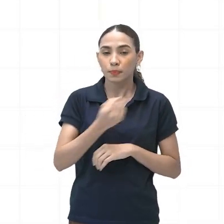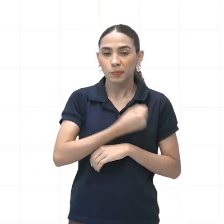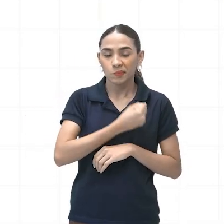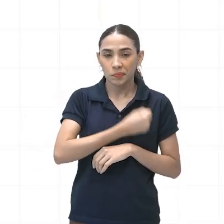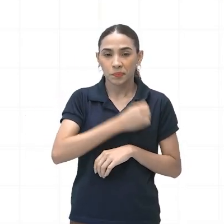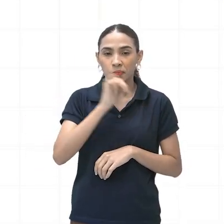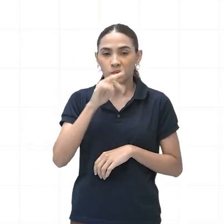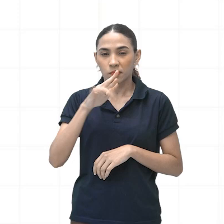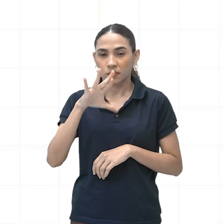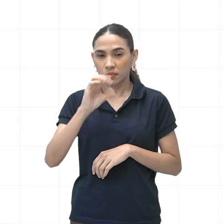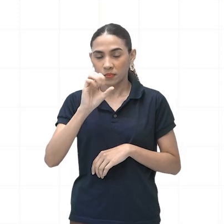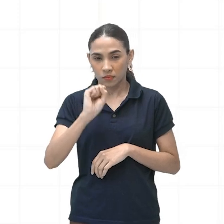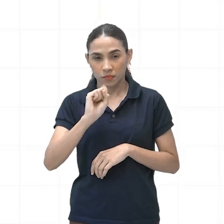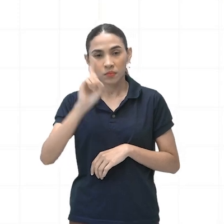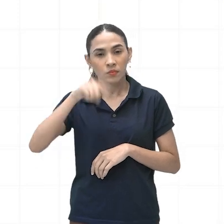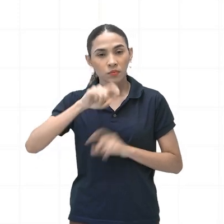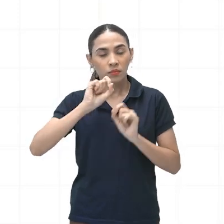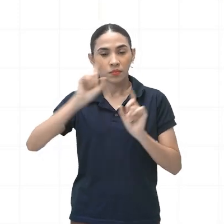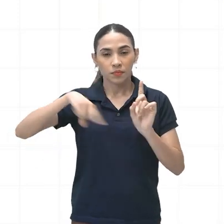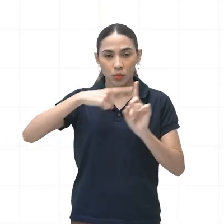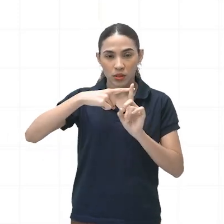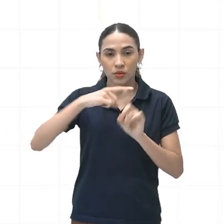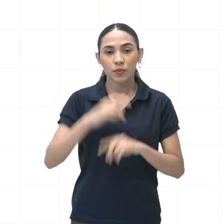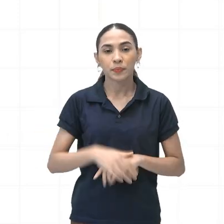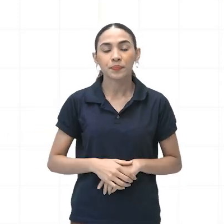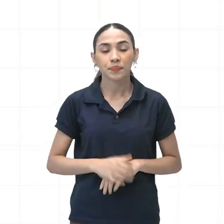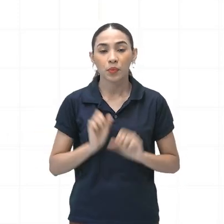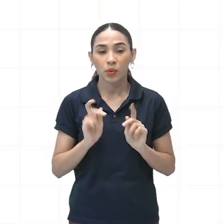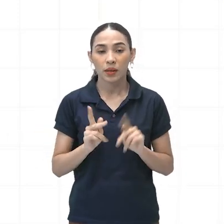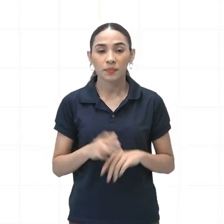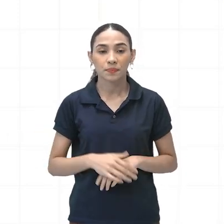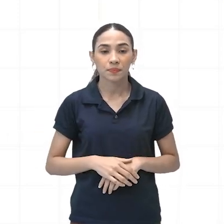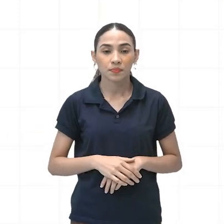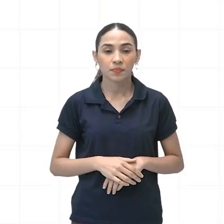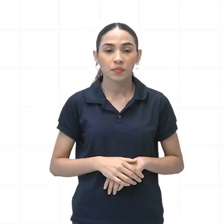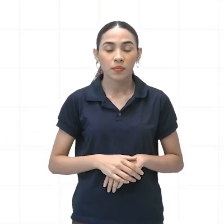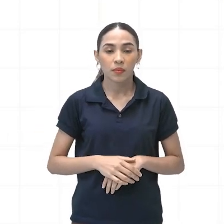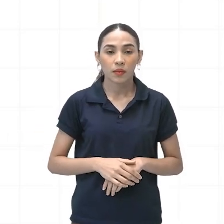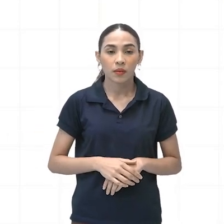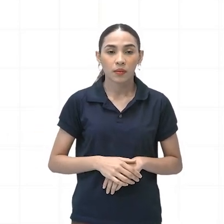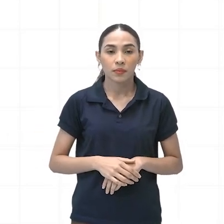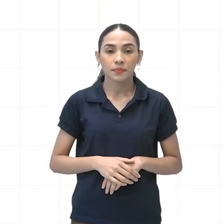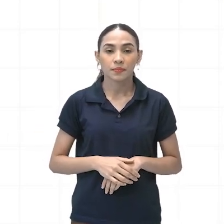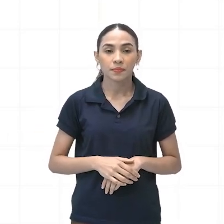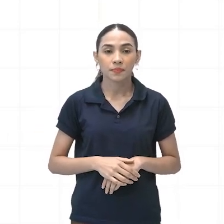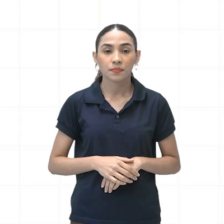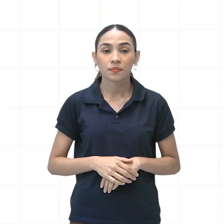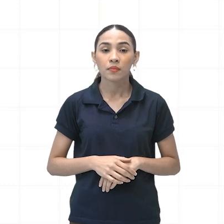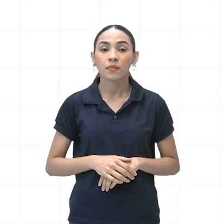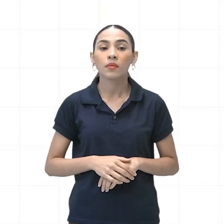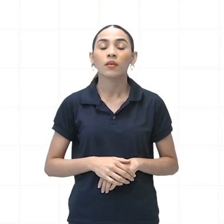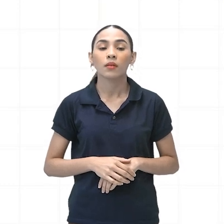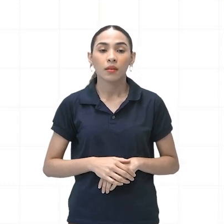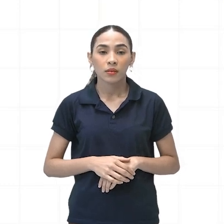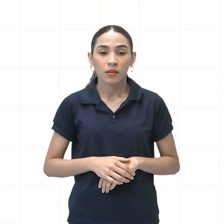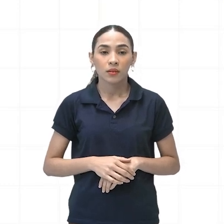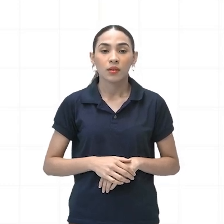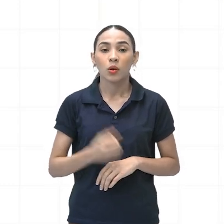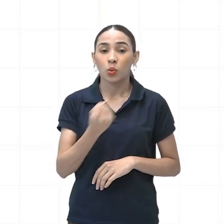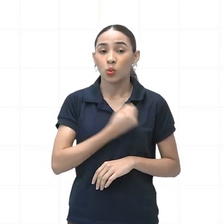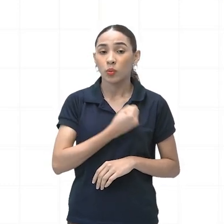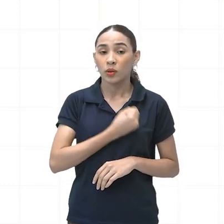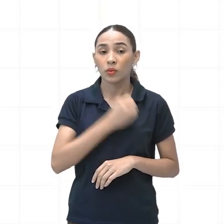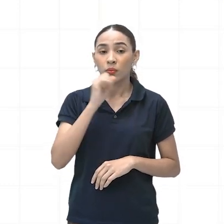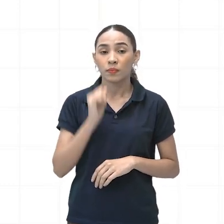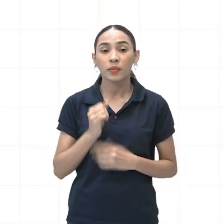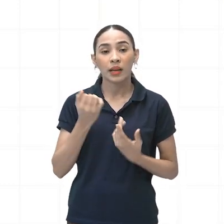ser inteiro, eles são positivos. Tudo bem? Conjunto dos números inteiros.